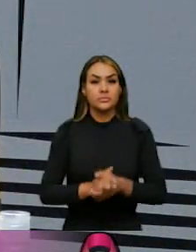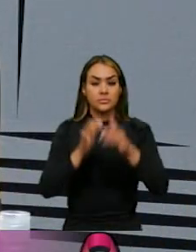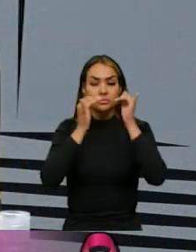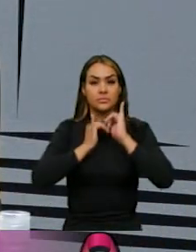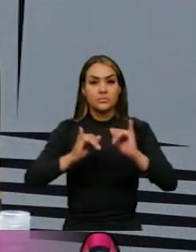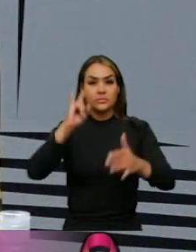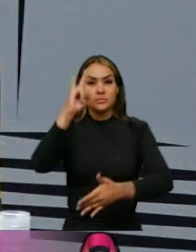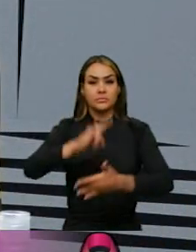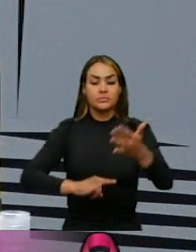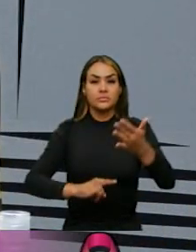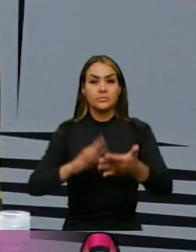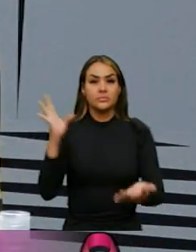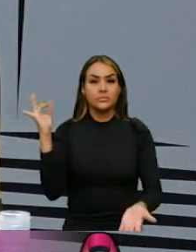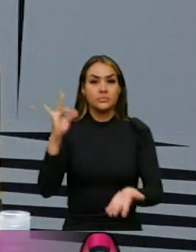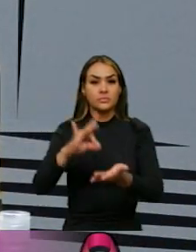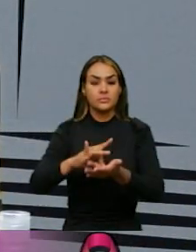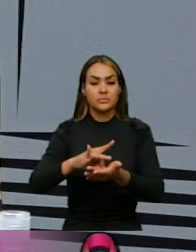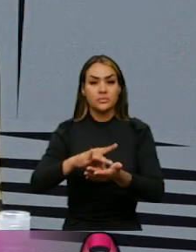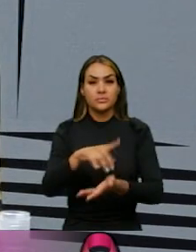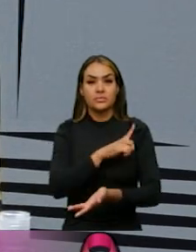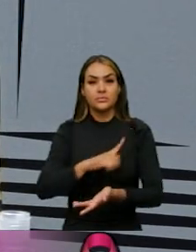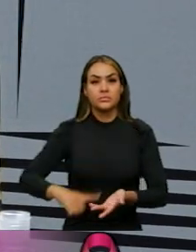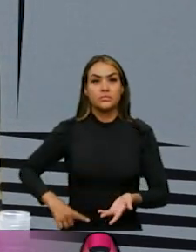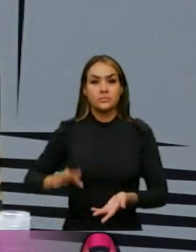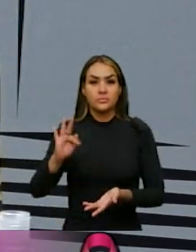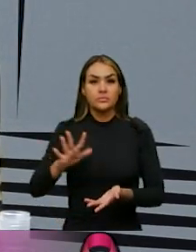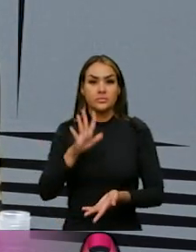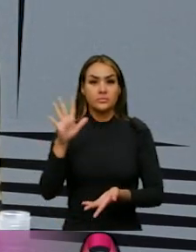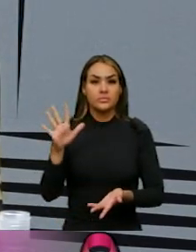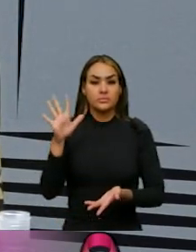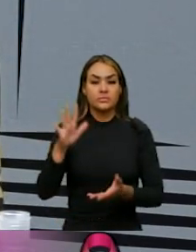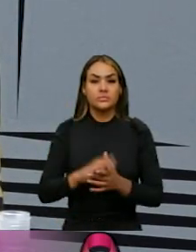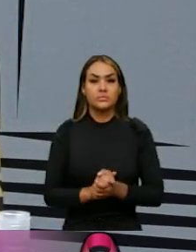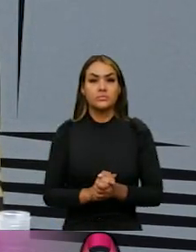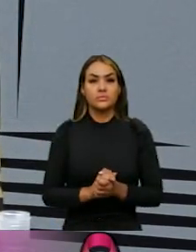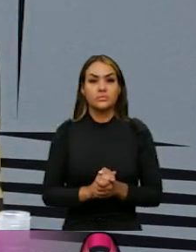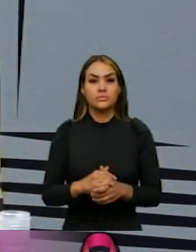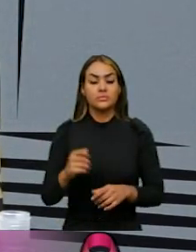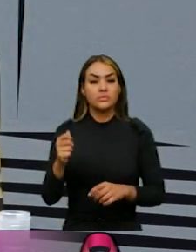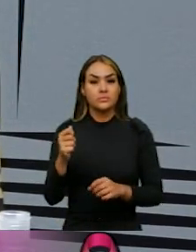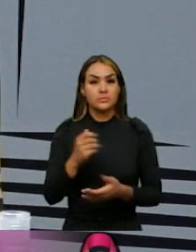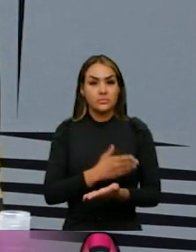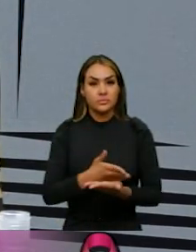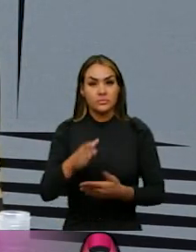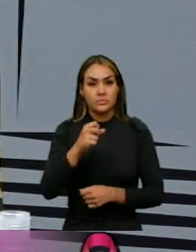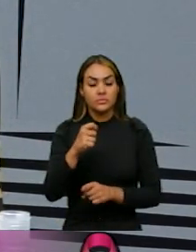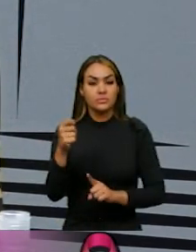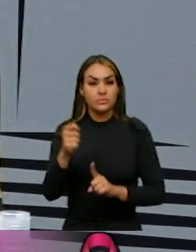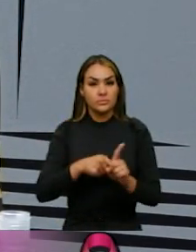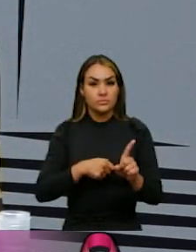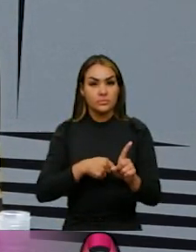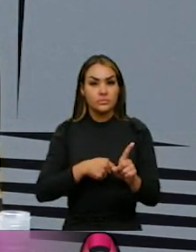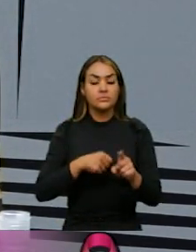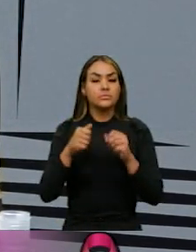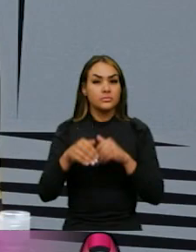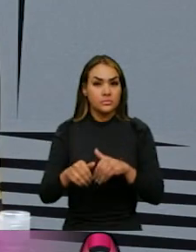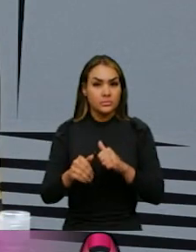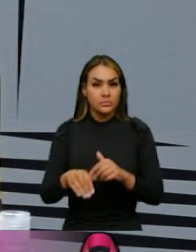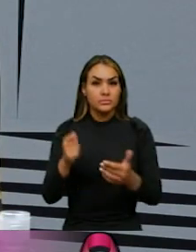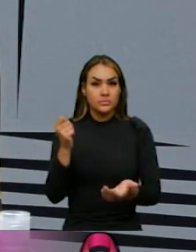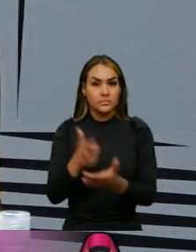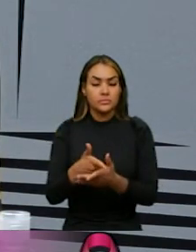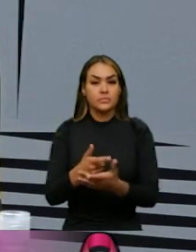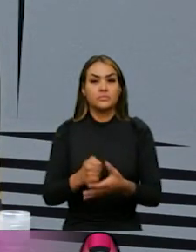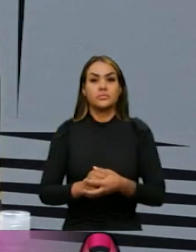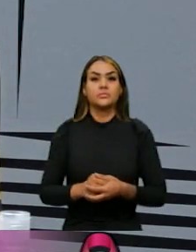governo federal desde o dia 28 de setembro de 2023. Considerando que este requerimento possui a finalidade de reforçar,